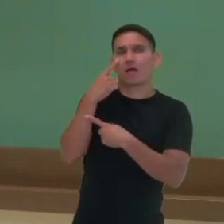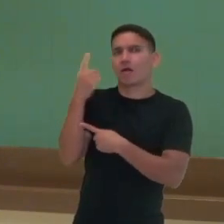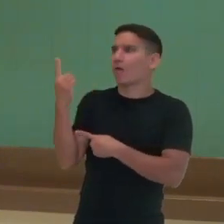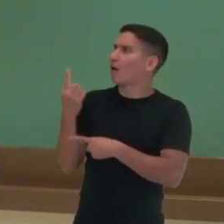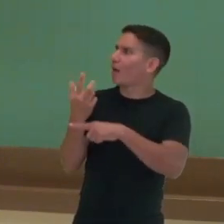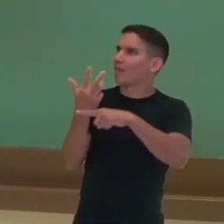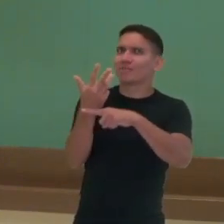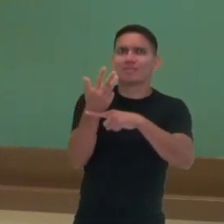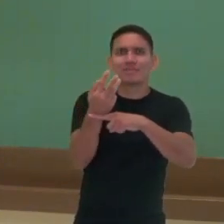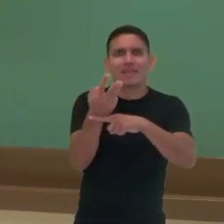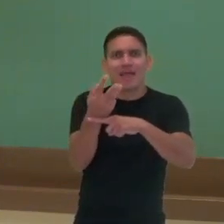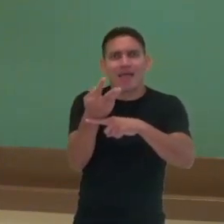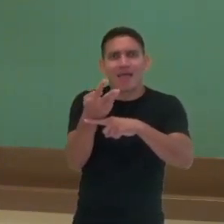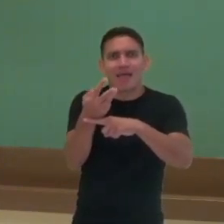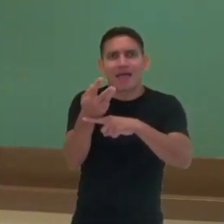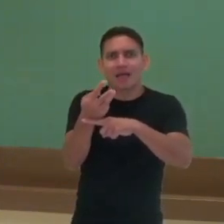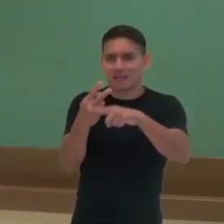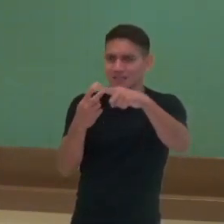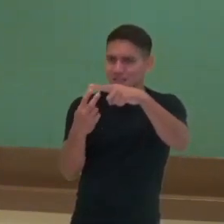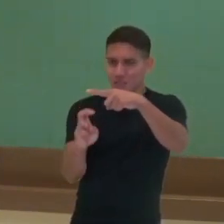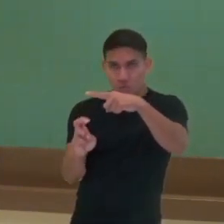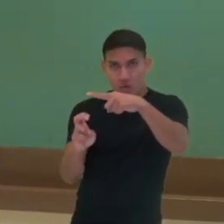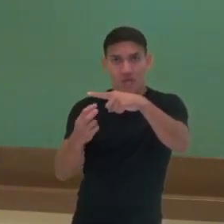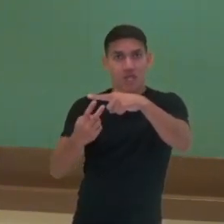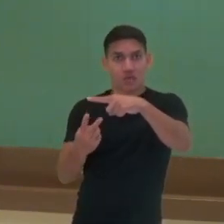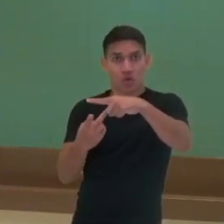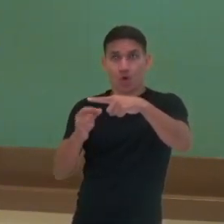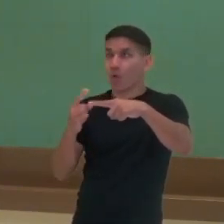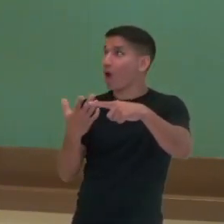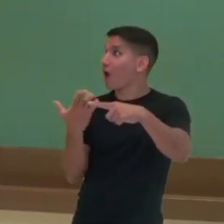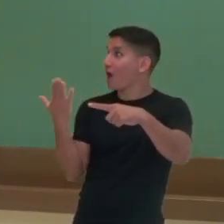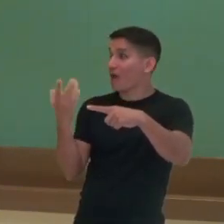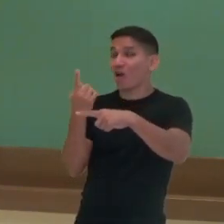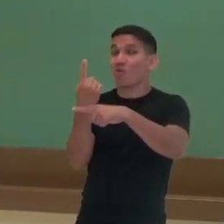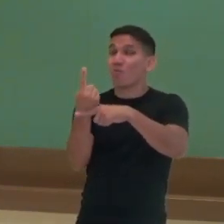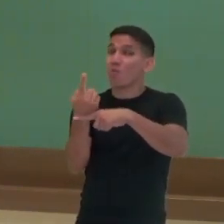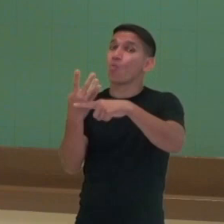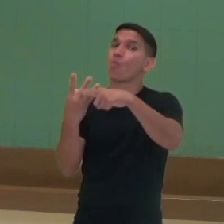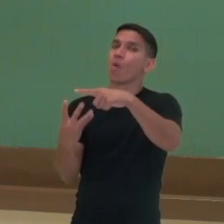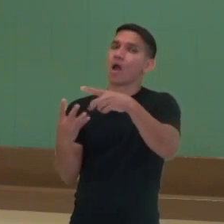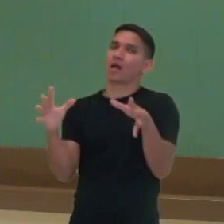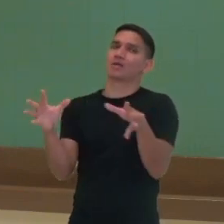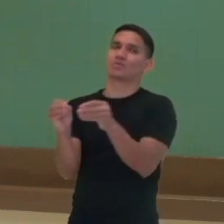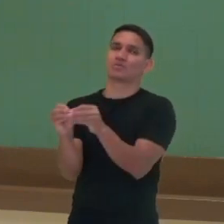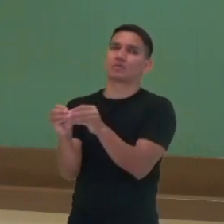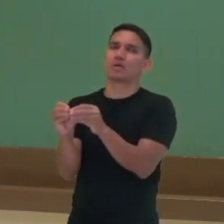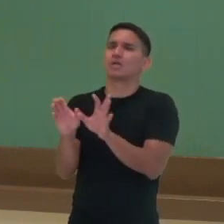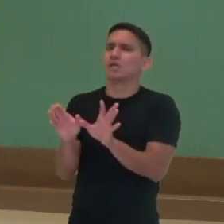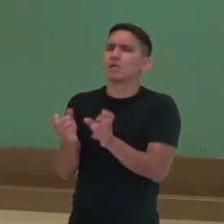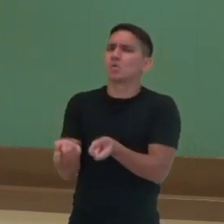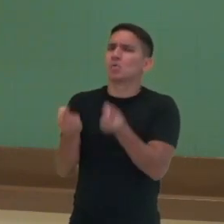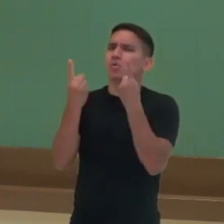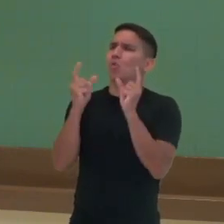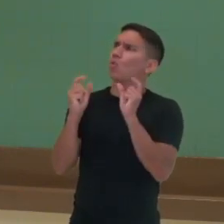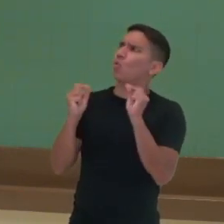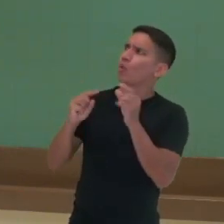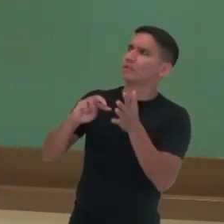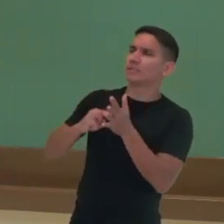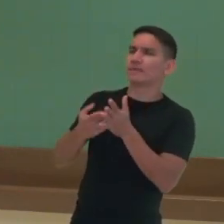fração irredutível da terceira razão vai ficar igual a 1/4. O que isso